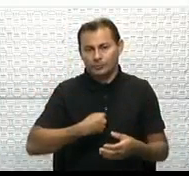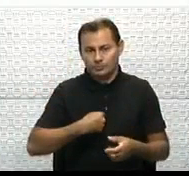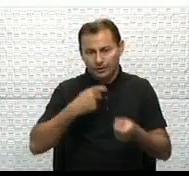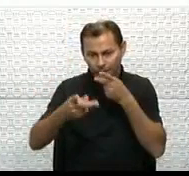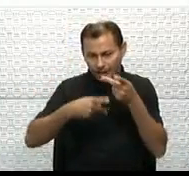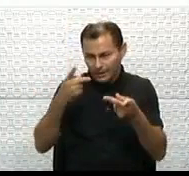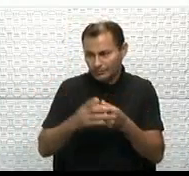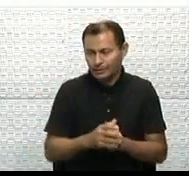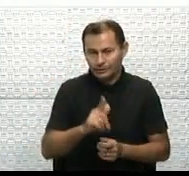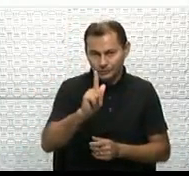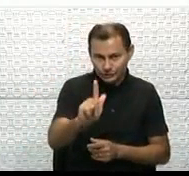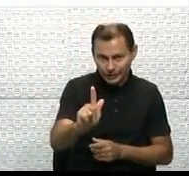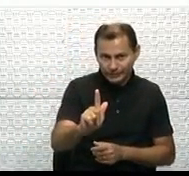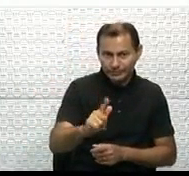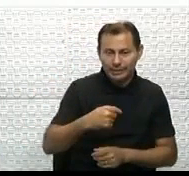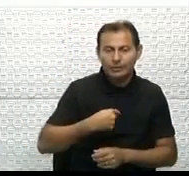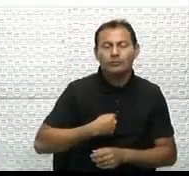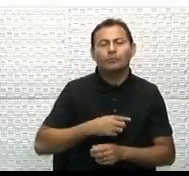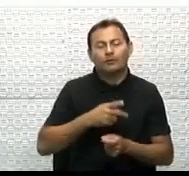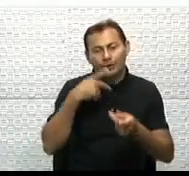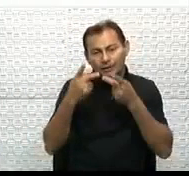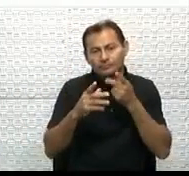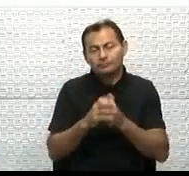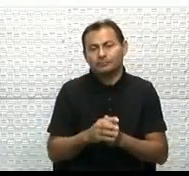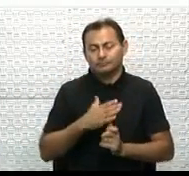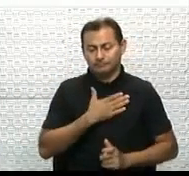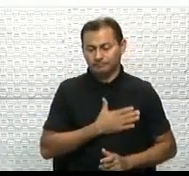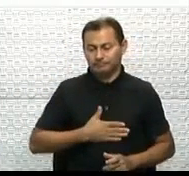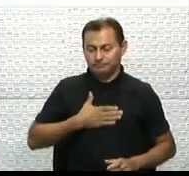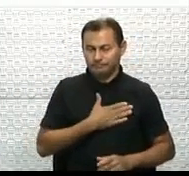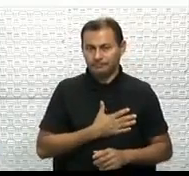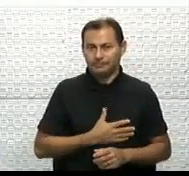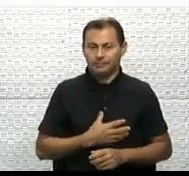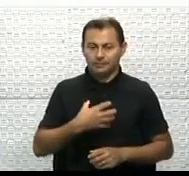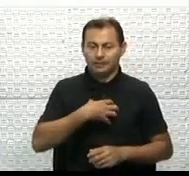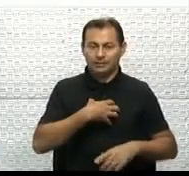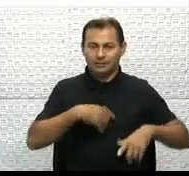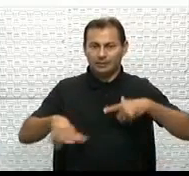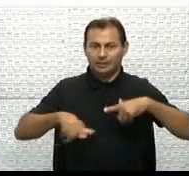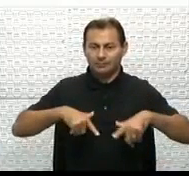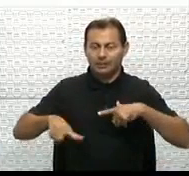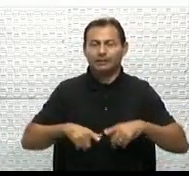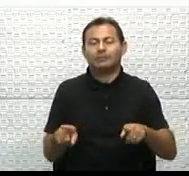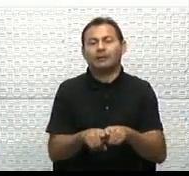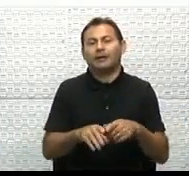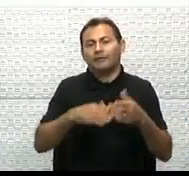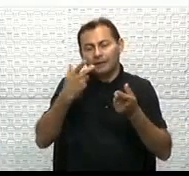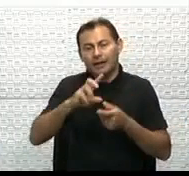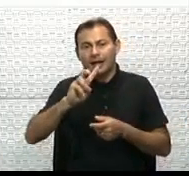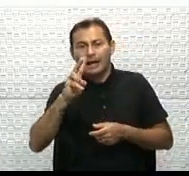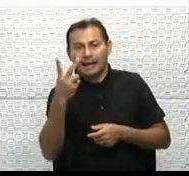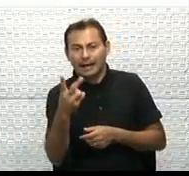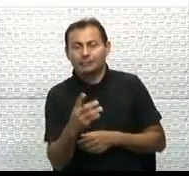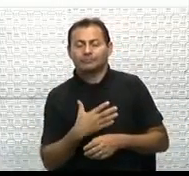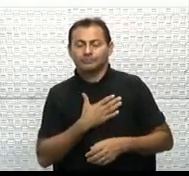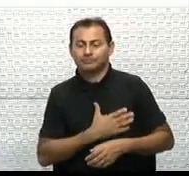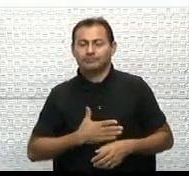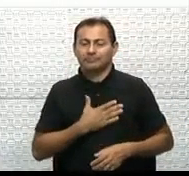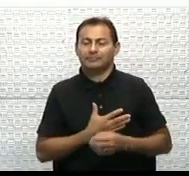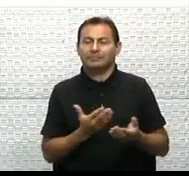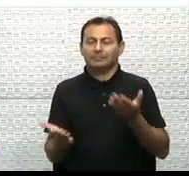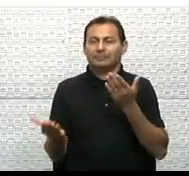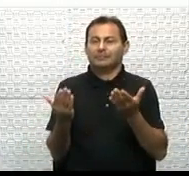falo em G, estou me referindo à satisfação em relação às condições de trabalho e quando eu falo em H, satisfação